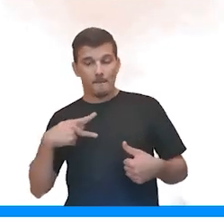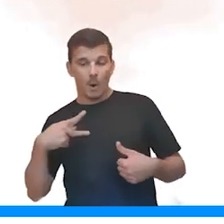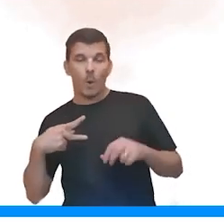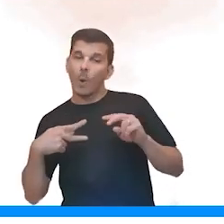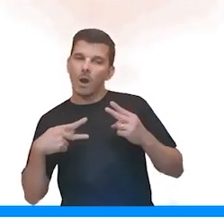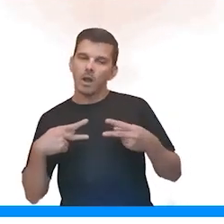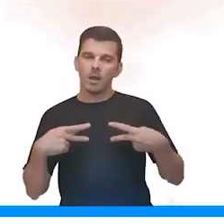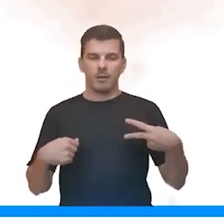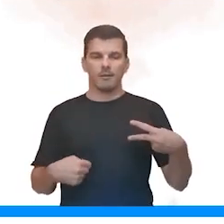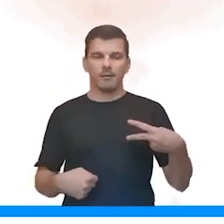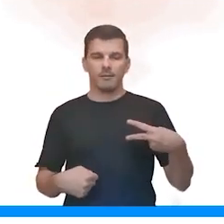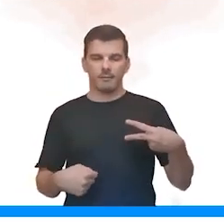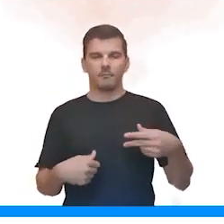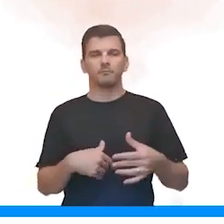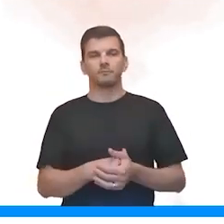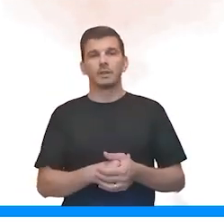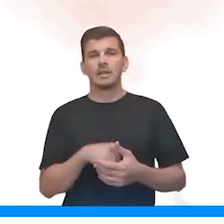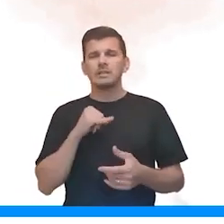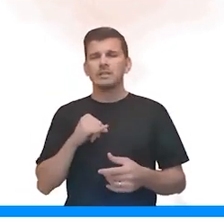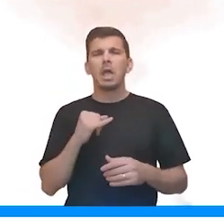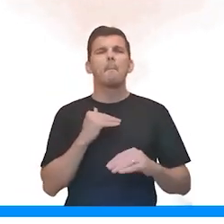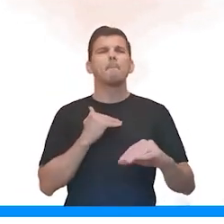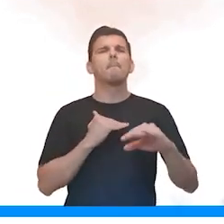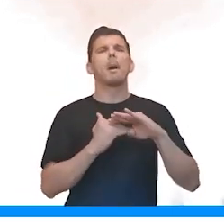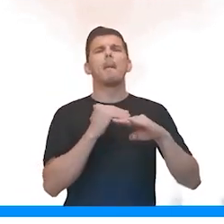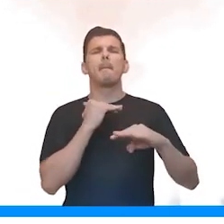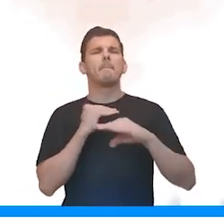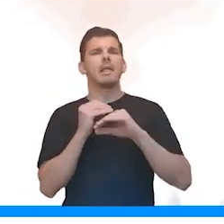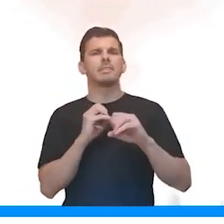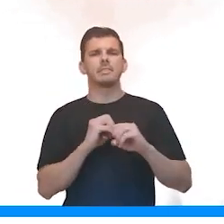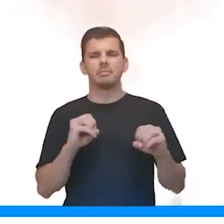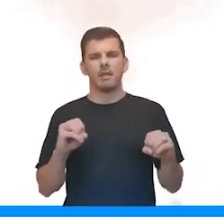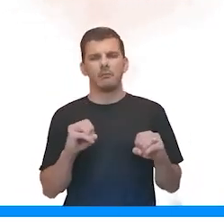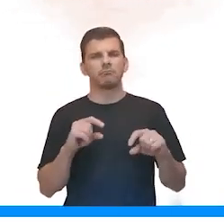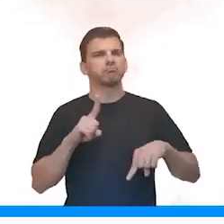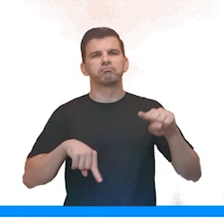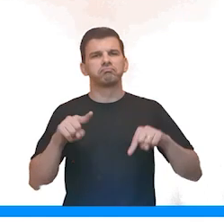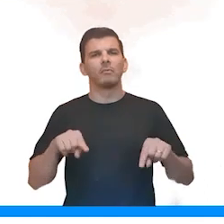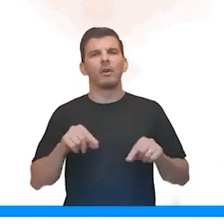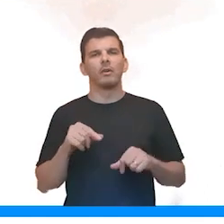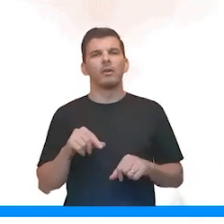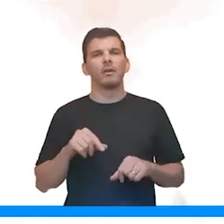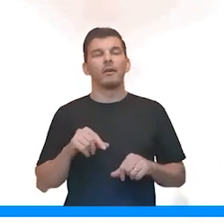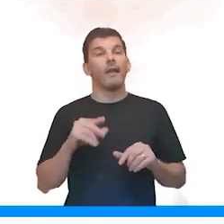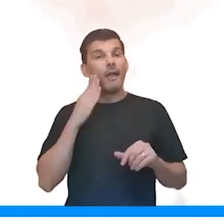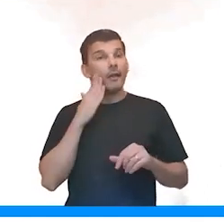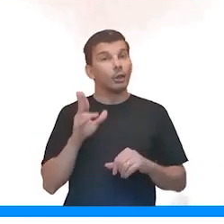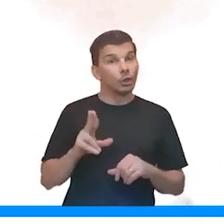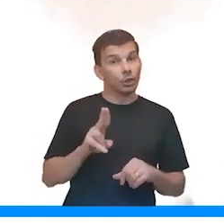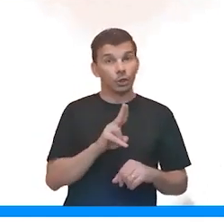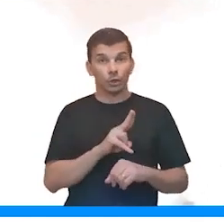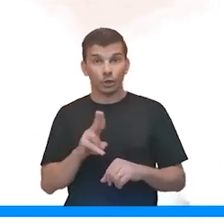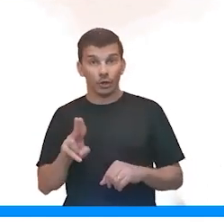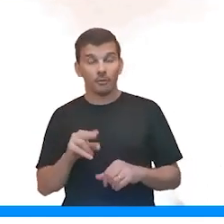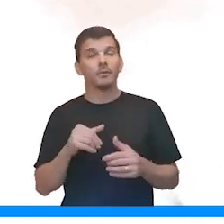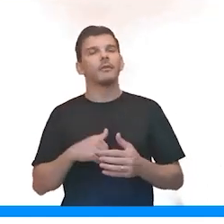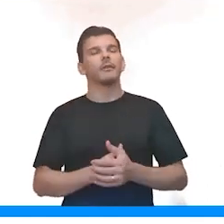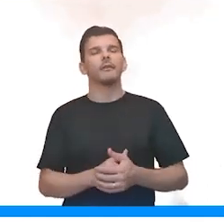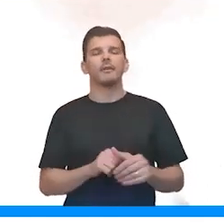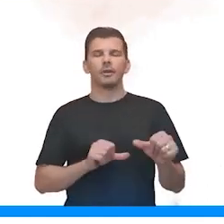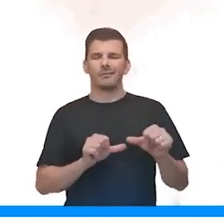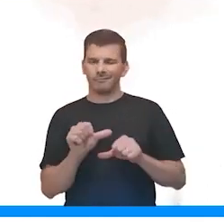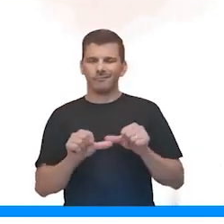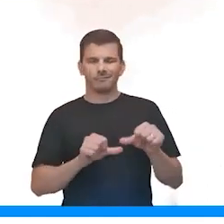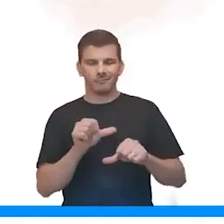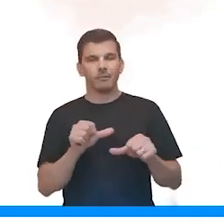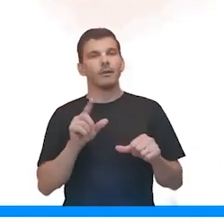recebe trabalho, ele reduz de volume, tá bom? Fica bem fácil associar o volume. Quando o gás não realiza trabalho, ele não altera o volume. Eu falo